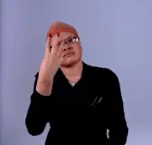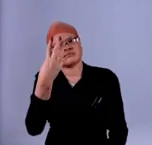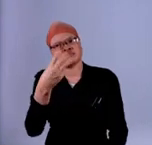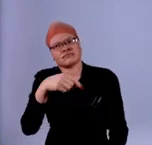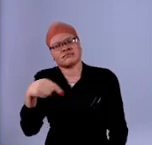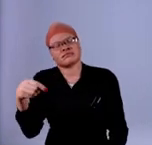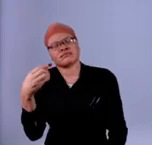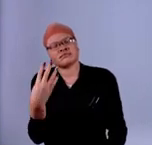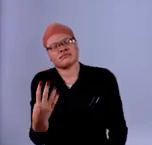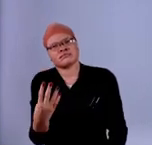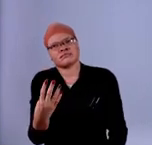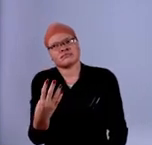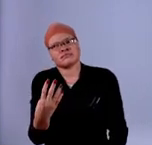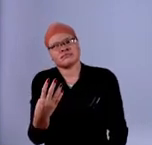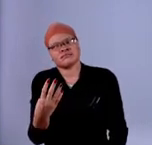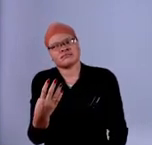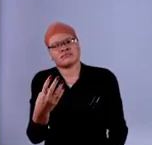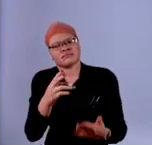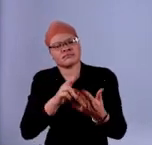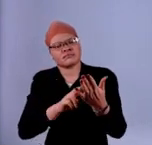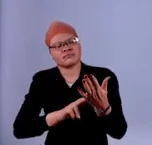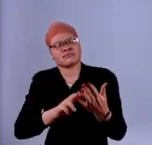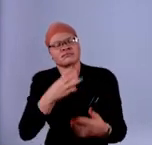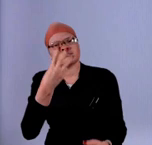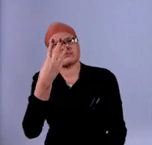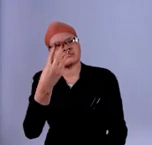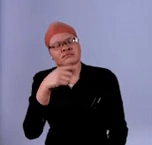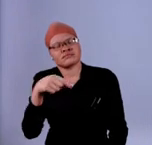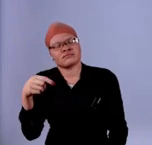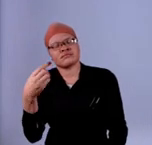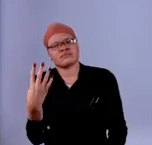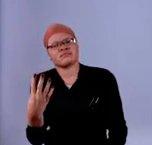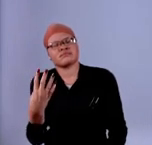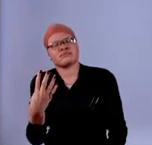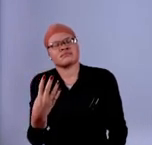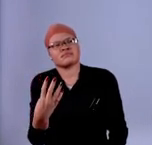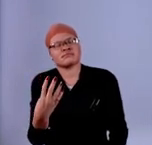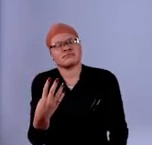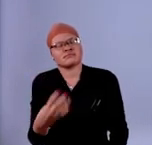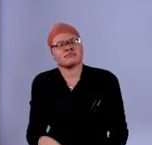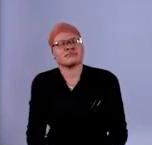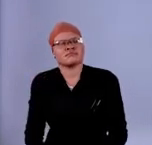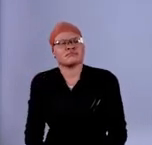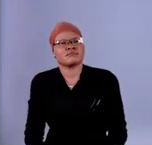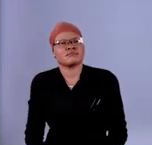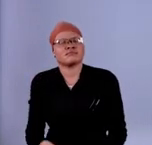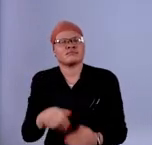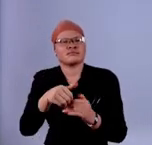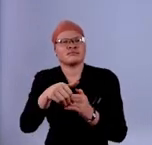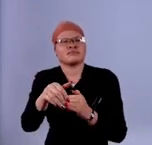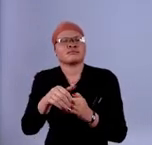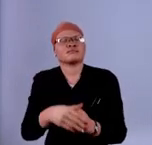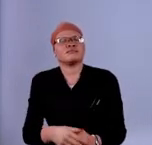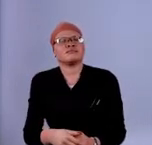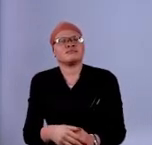3 sobre 4 less 3 4 ou 3 sobre 4 e